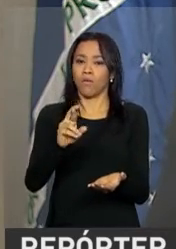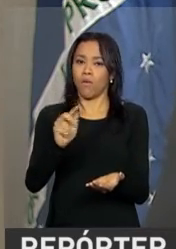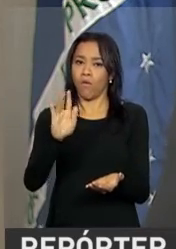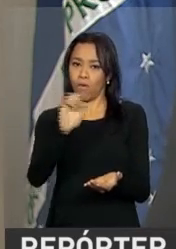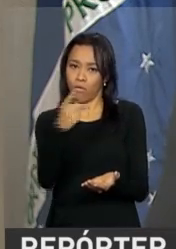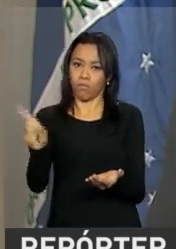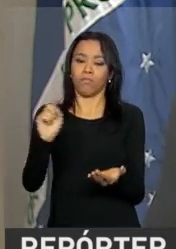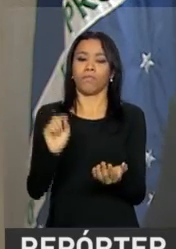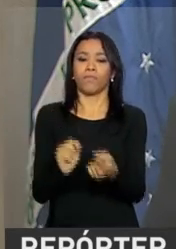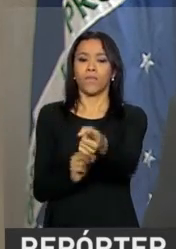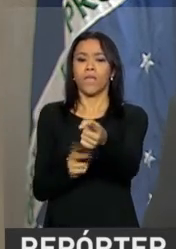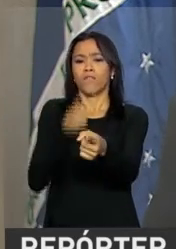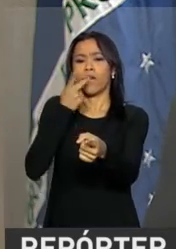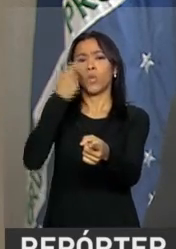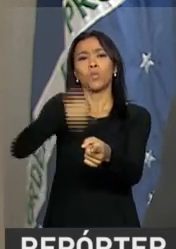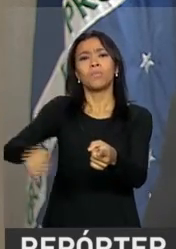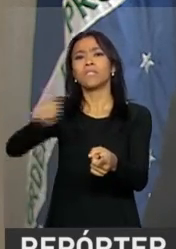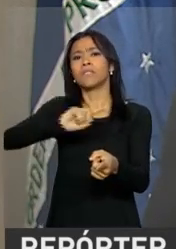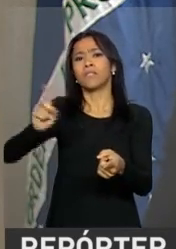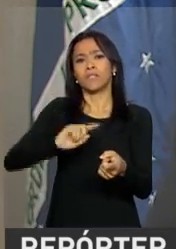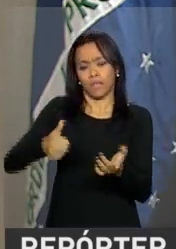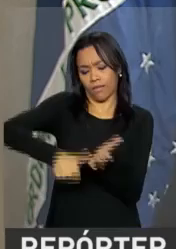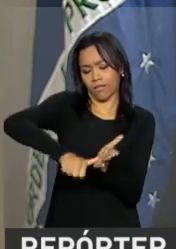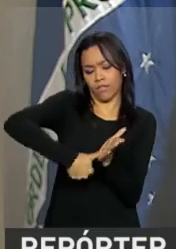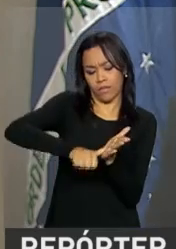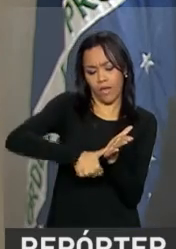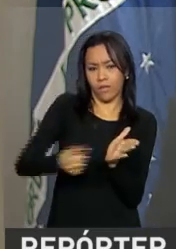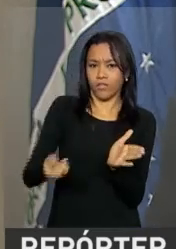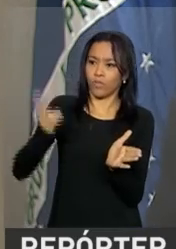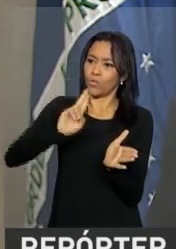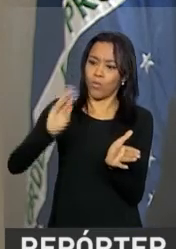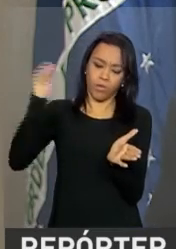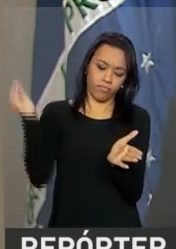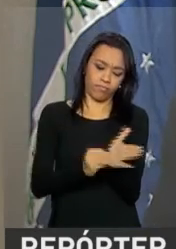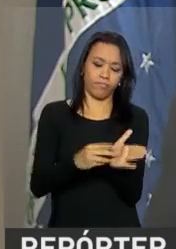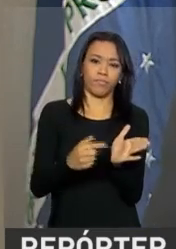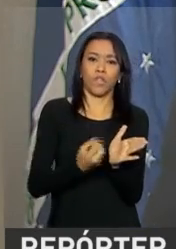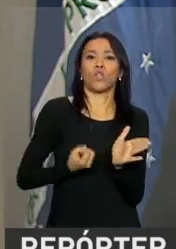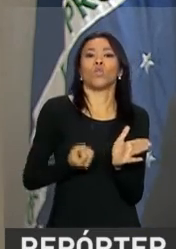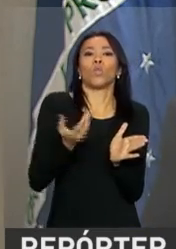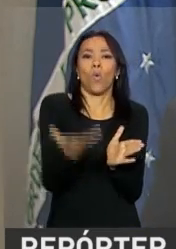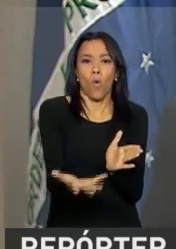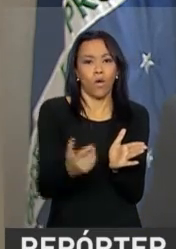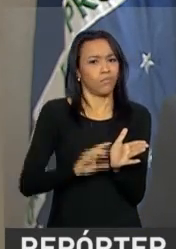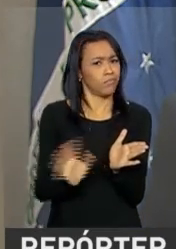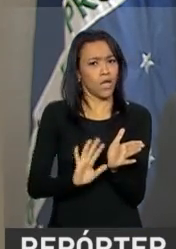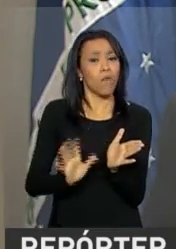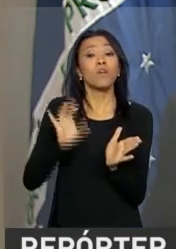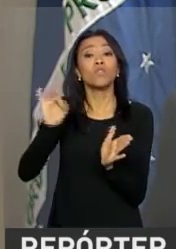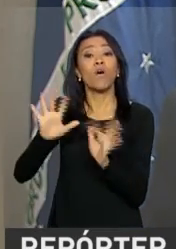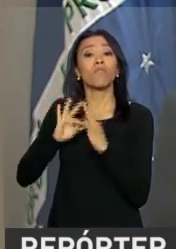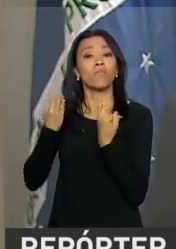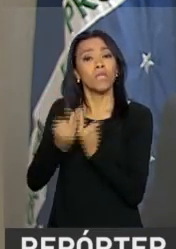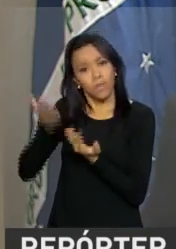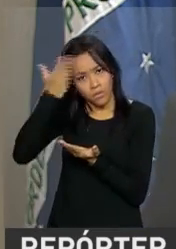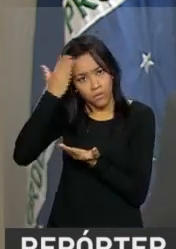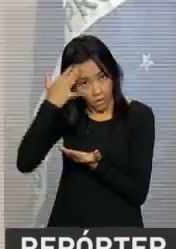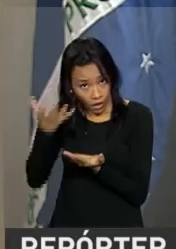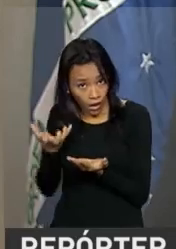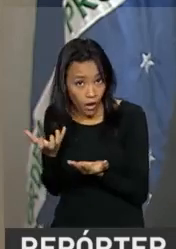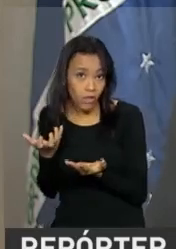ter a carteira de identidade identificada como doador de órgãos basta família desejar a